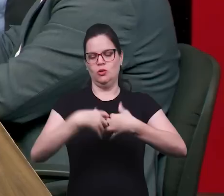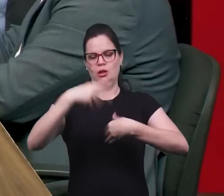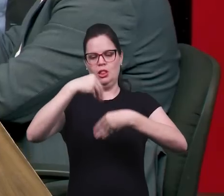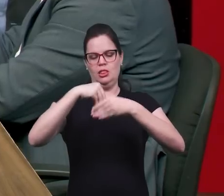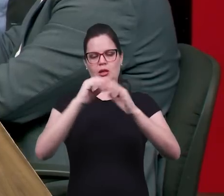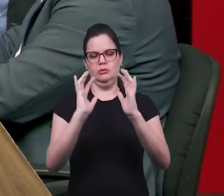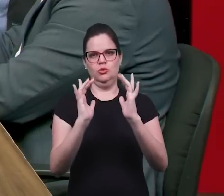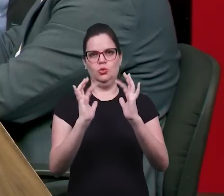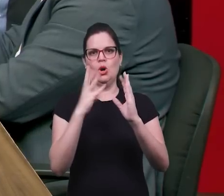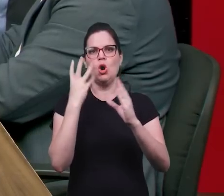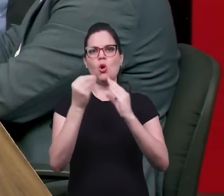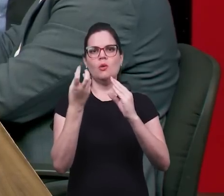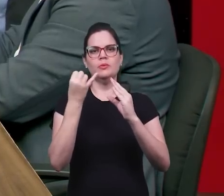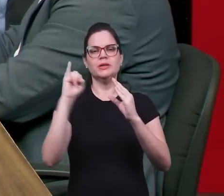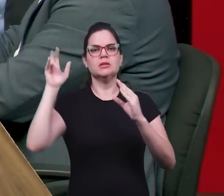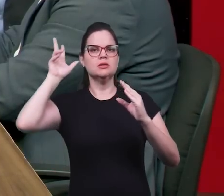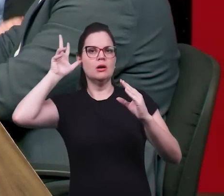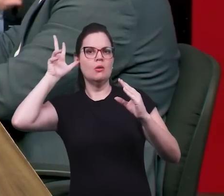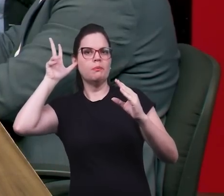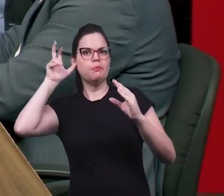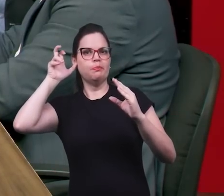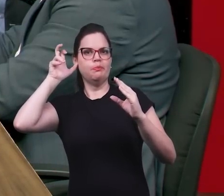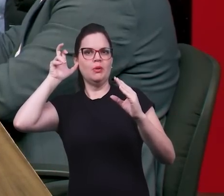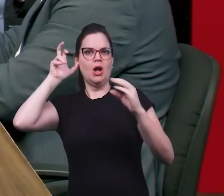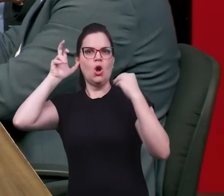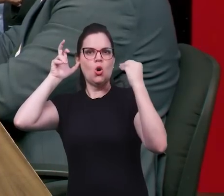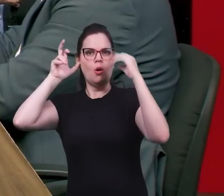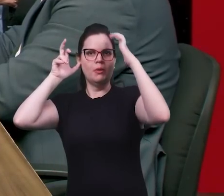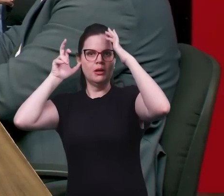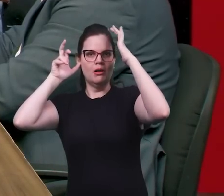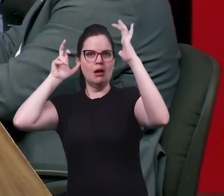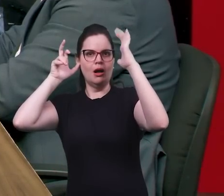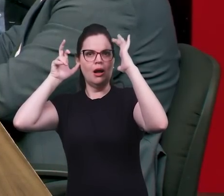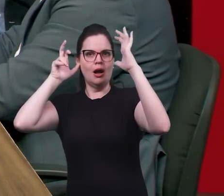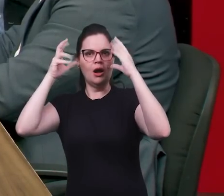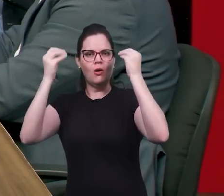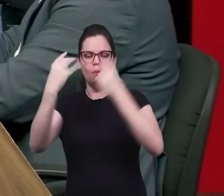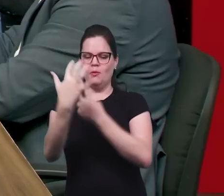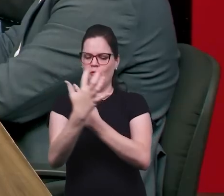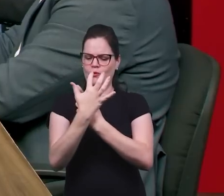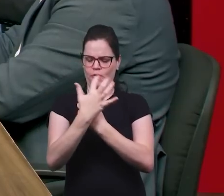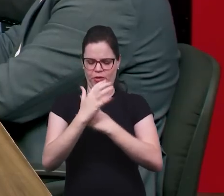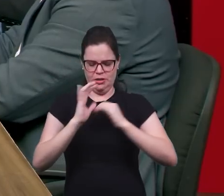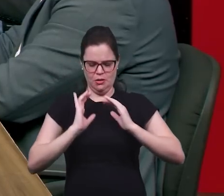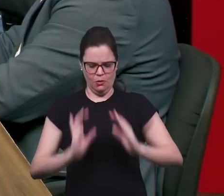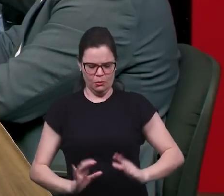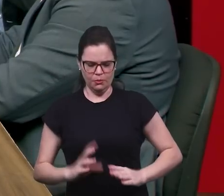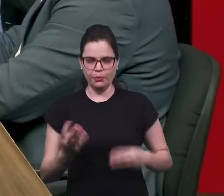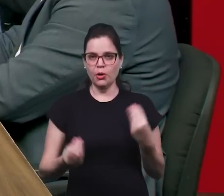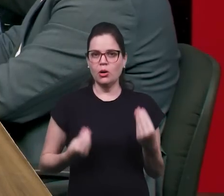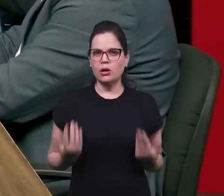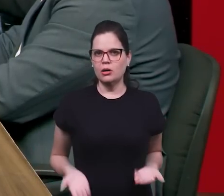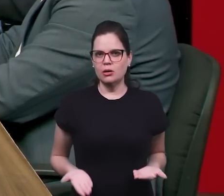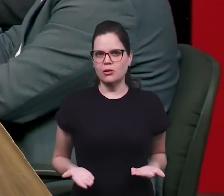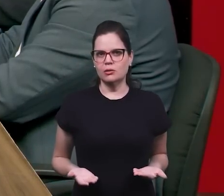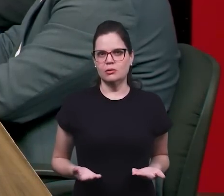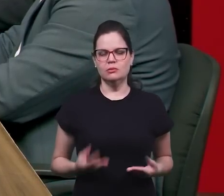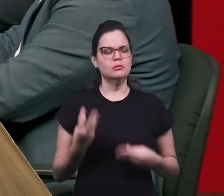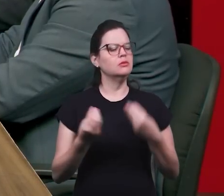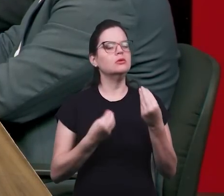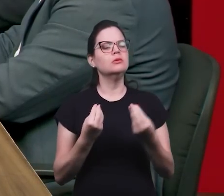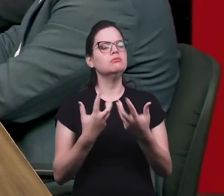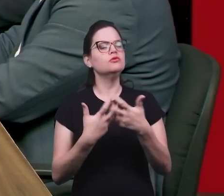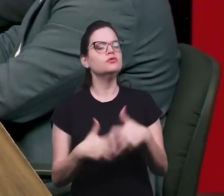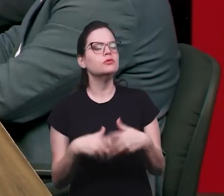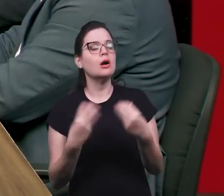fato, essas notas musicais vão influenciar no comportamento das pessoas, na maneira que elas socializam, né? E como que isso acontece, professor